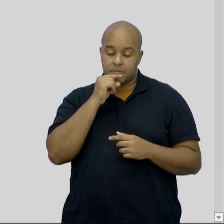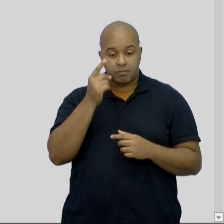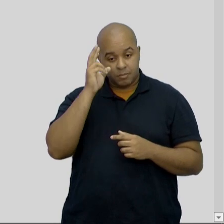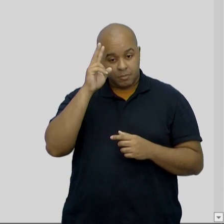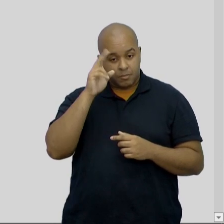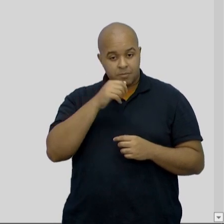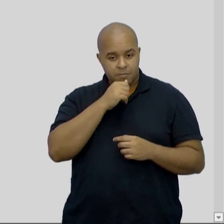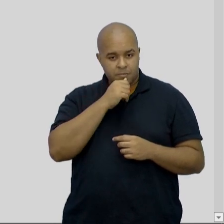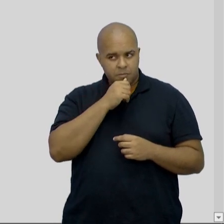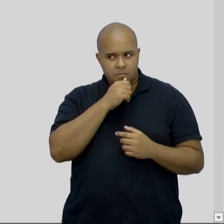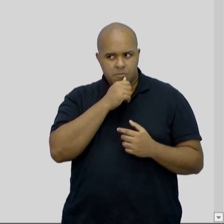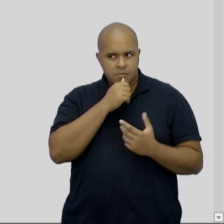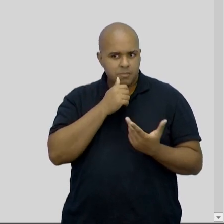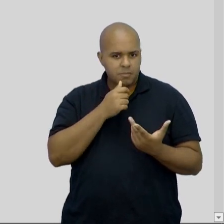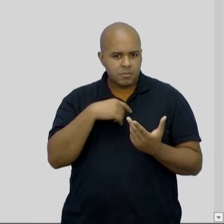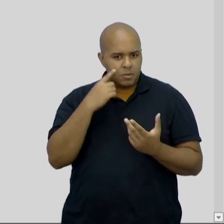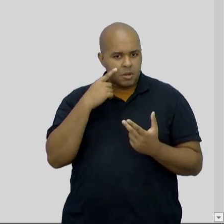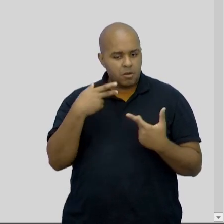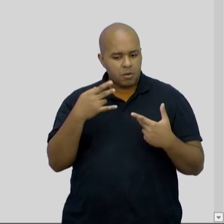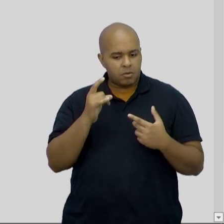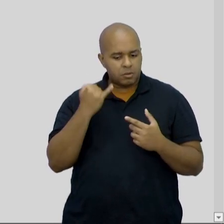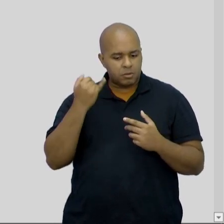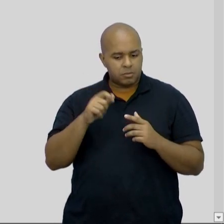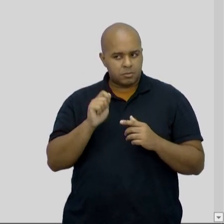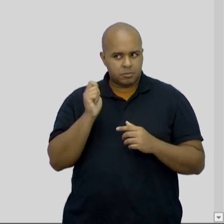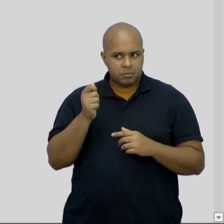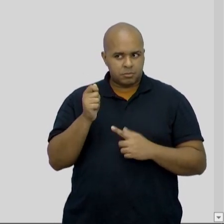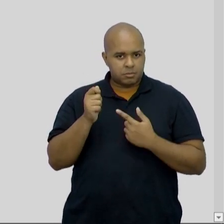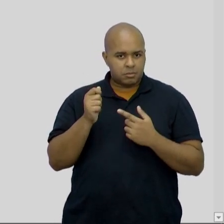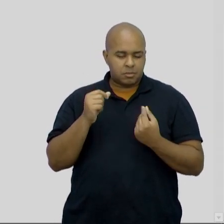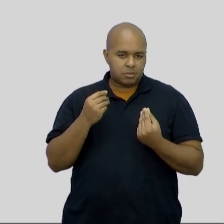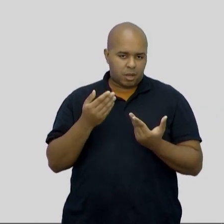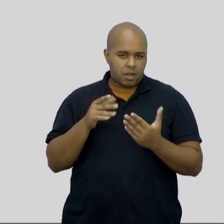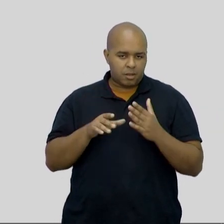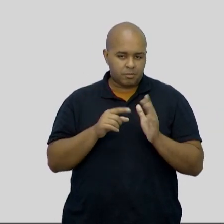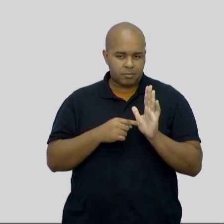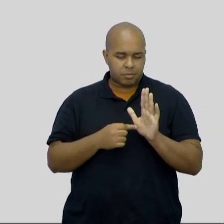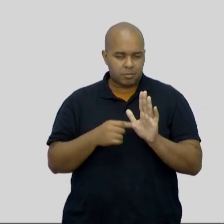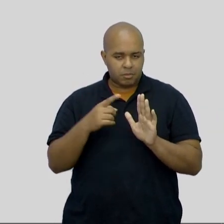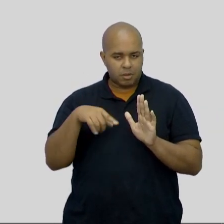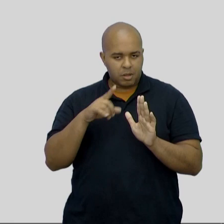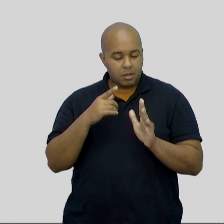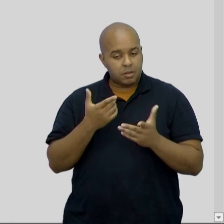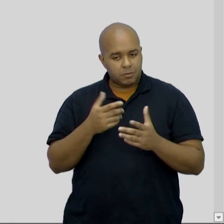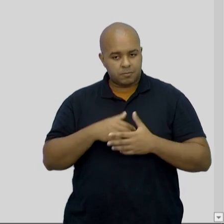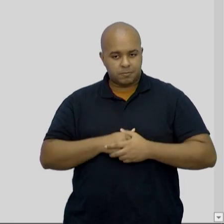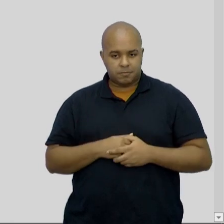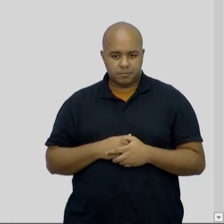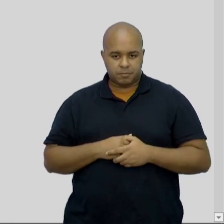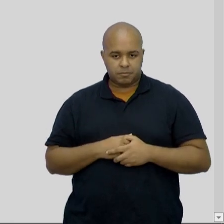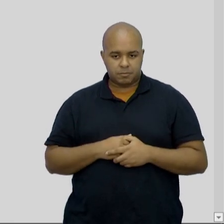de um fator que a carta de líder faz quando a gente posiciona ela. Enfim.